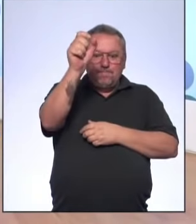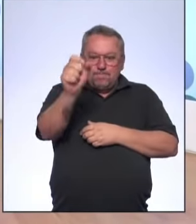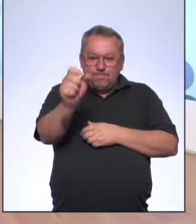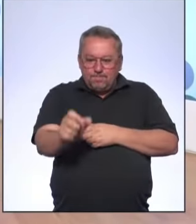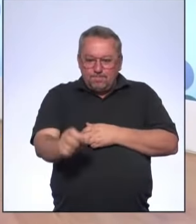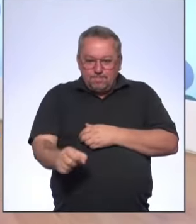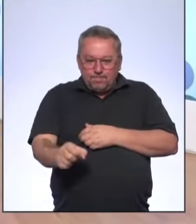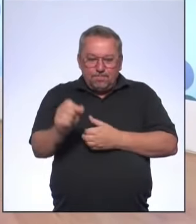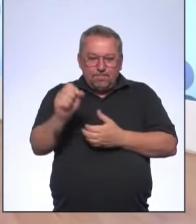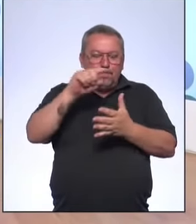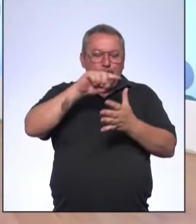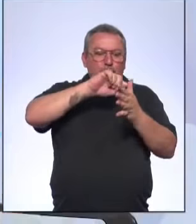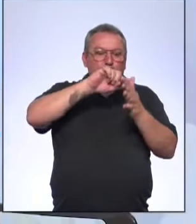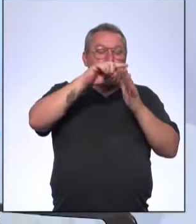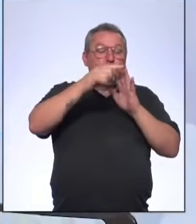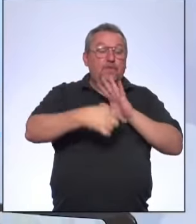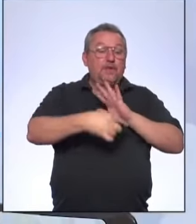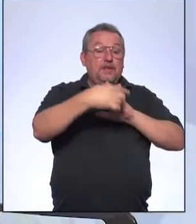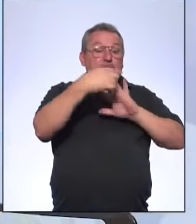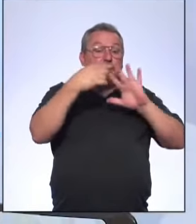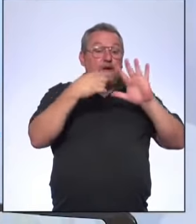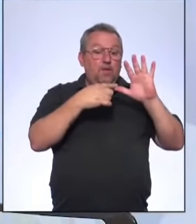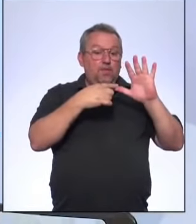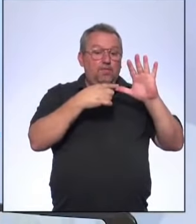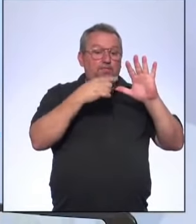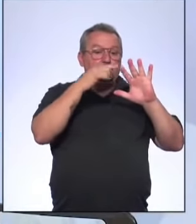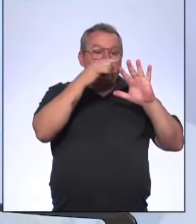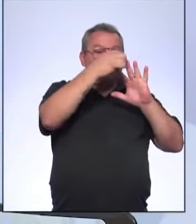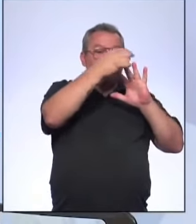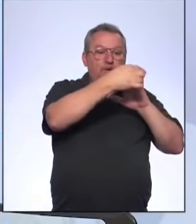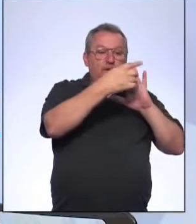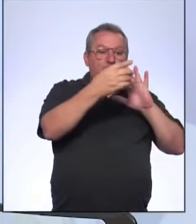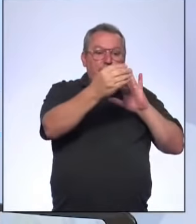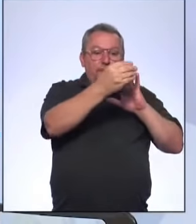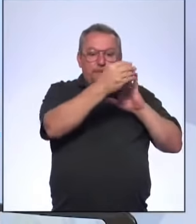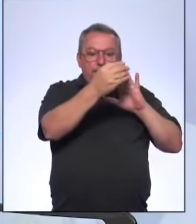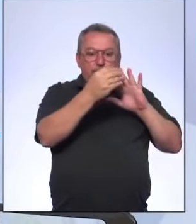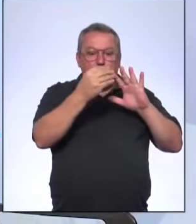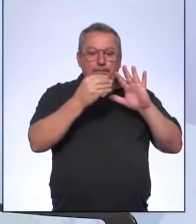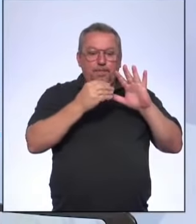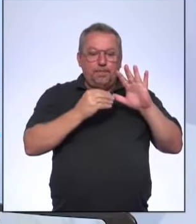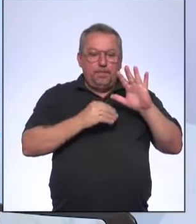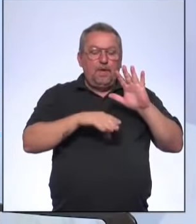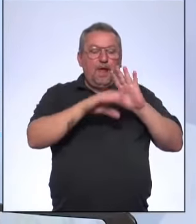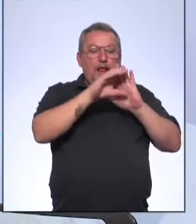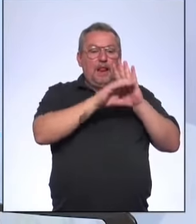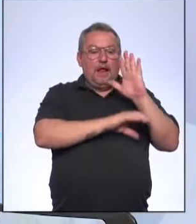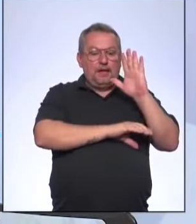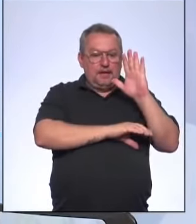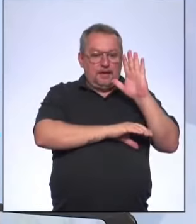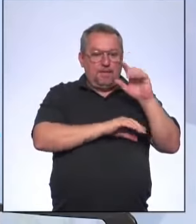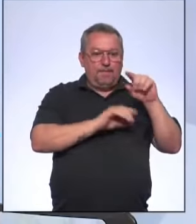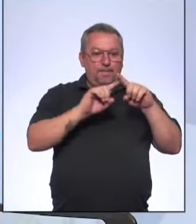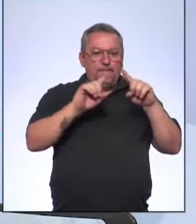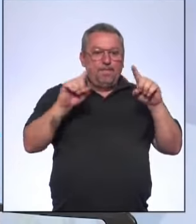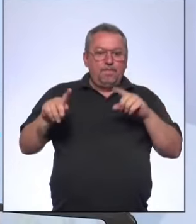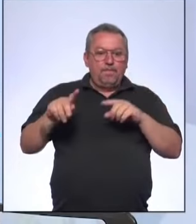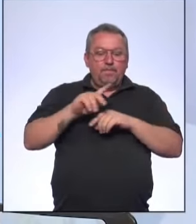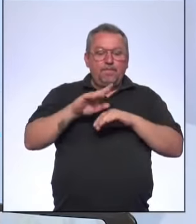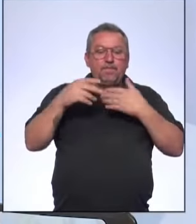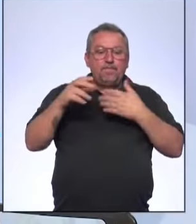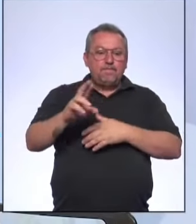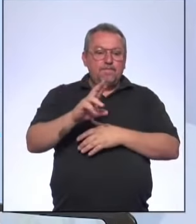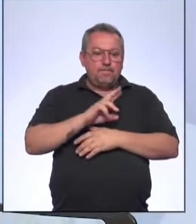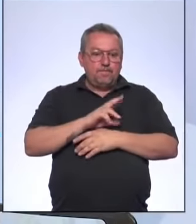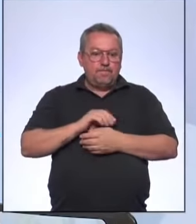são divididos em cinco classes então nós fizemos o que nós colocamos os animais dentro dessas classes então picture qual